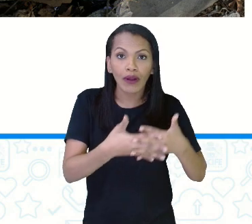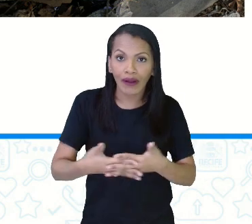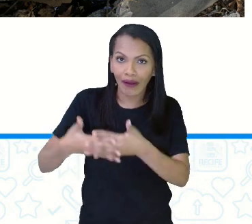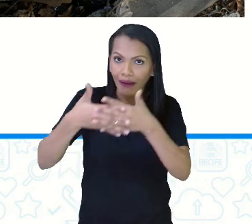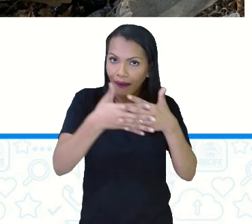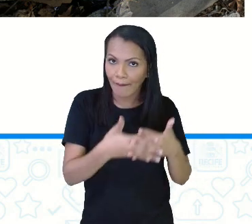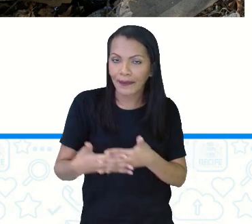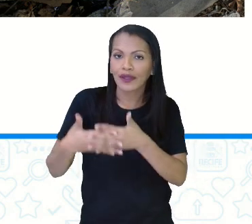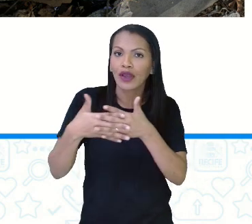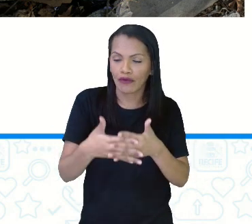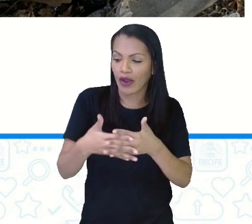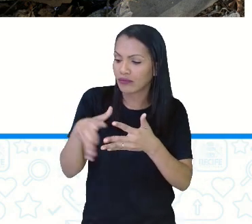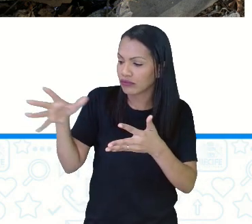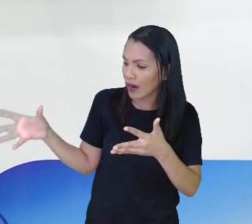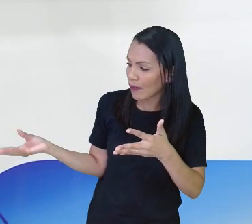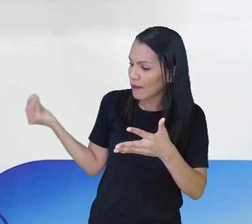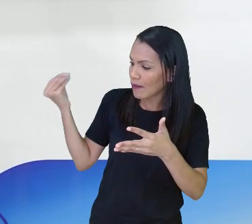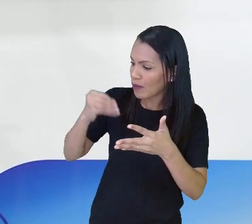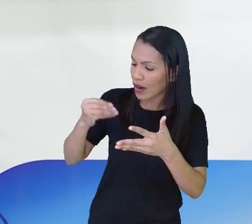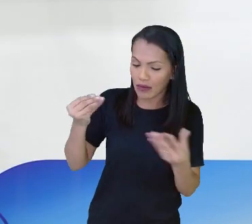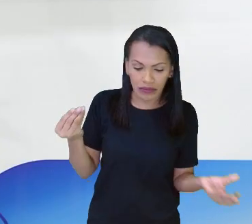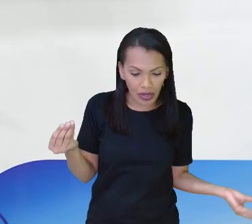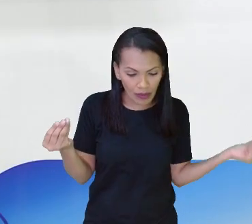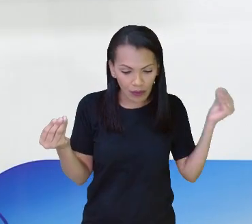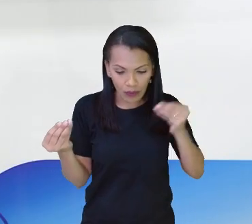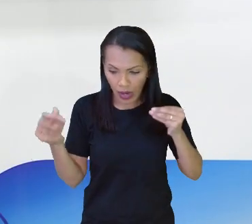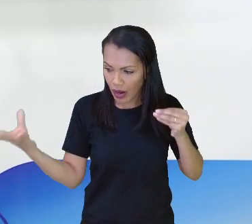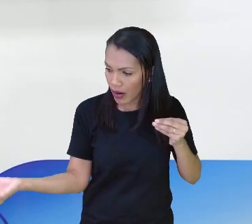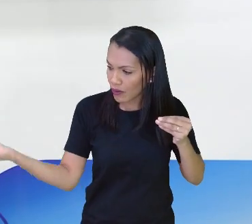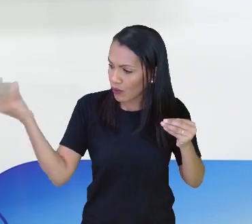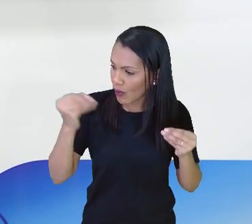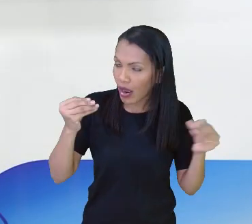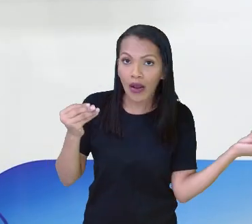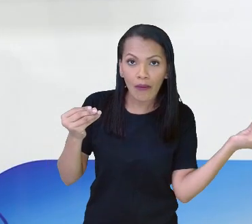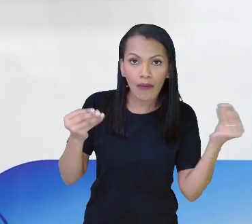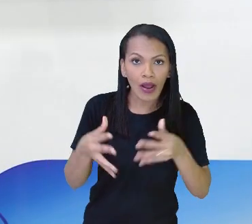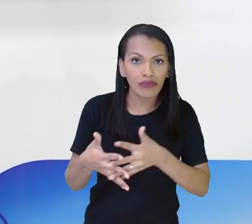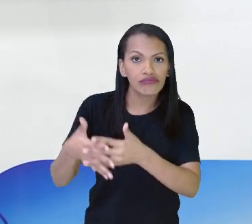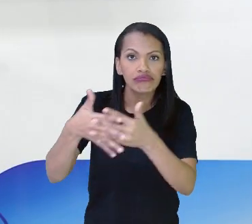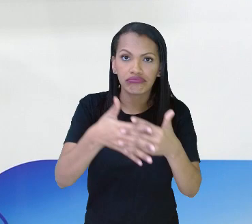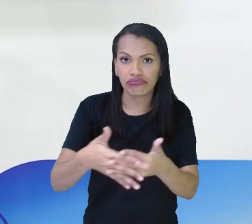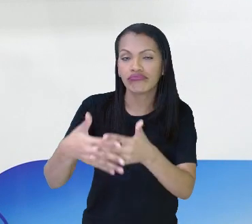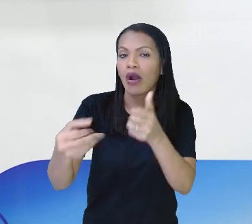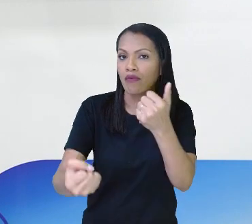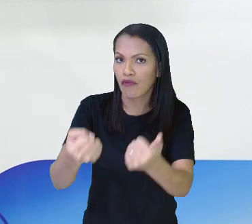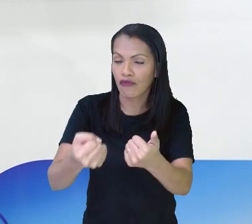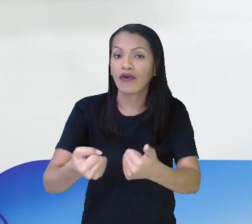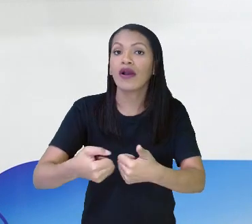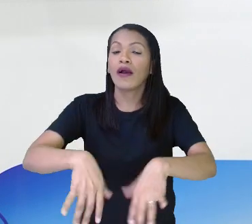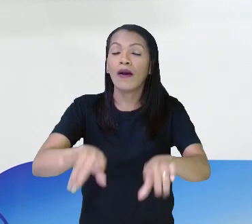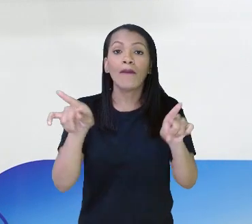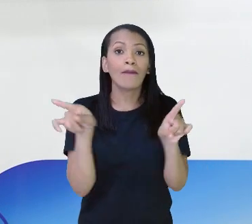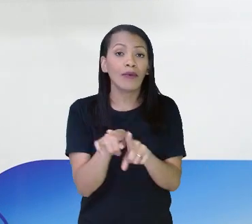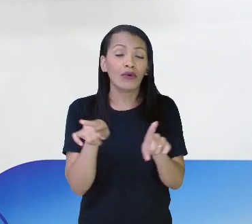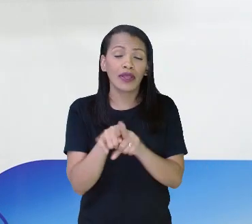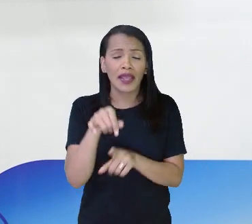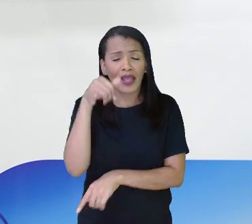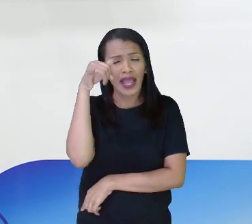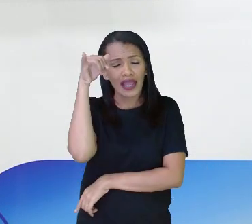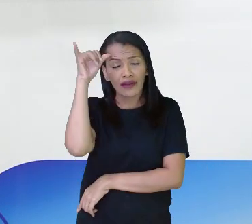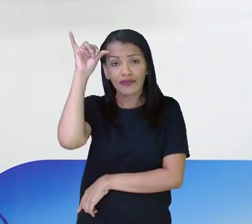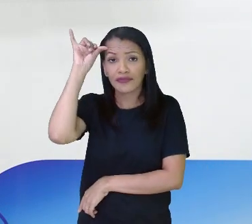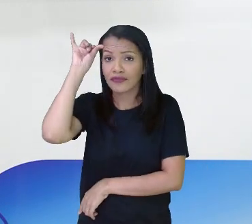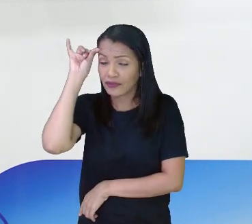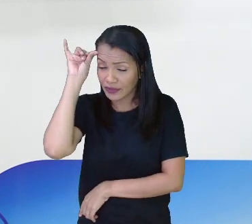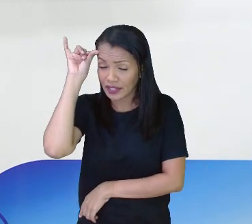acúmulo de lixo nas ruas e que animais sem dono rasguem os sacos, espalhando os detritos nas vias públicas. Onde eu moro, o lixo